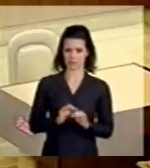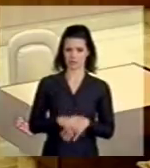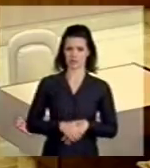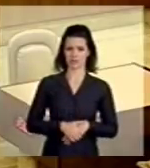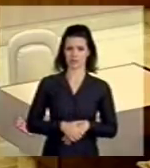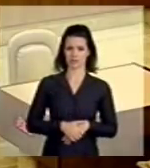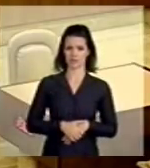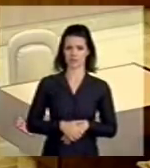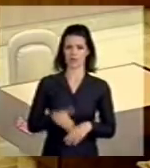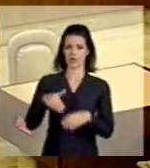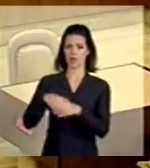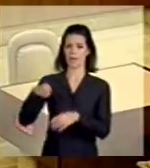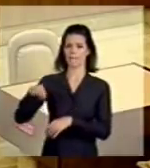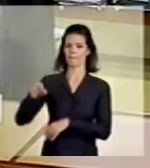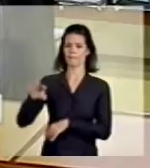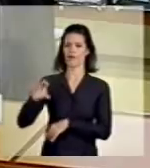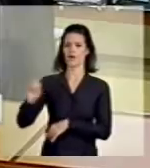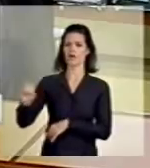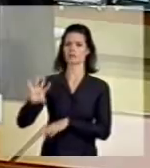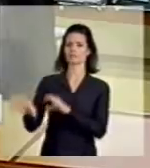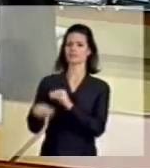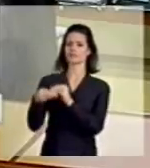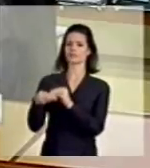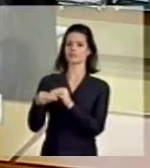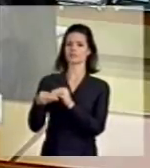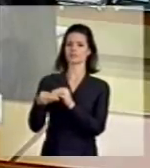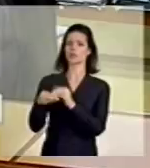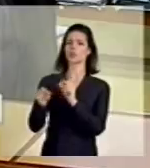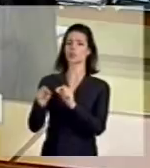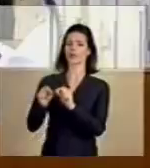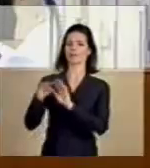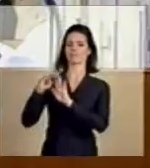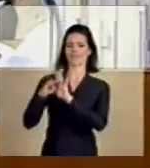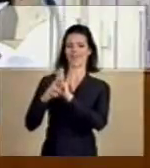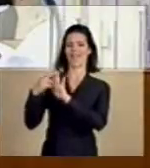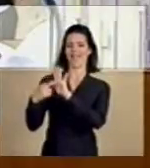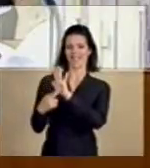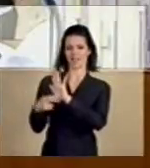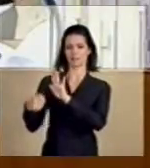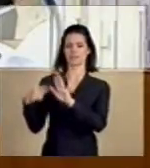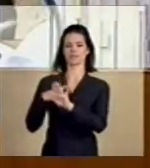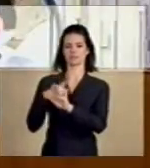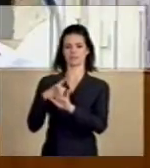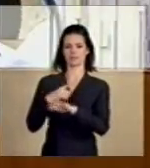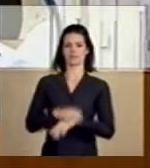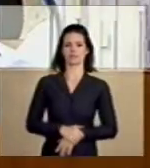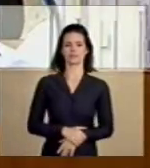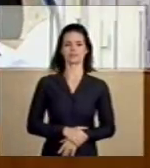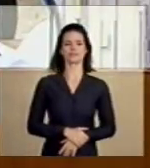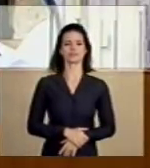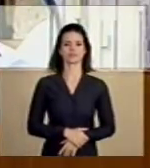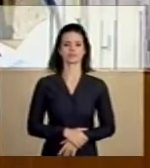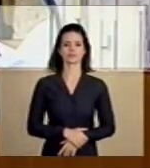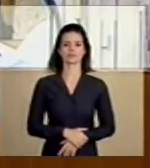do ministro Marco Aurélio. O ministro Marco Aurélio faz acrescer requisitos. Exatamente. Senhores